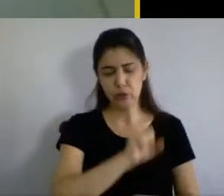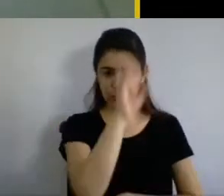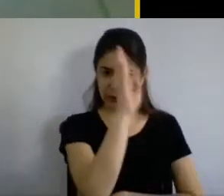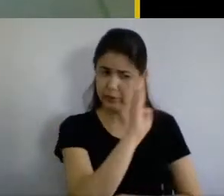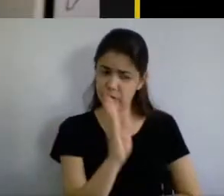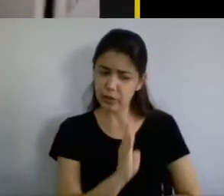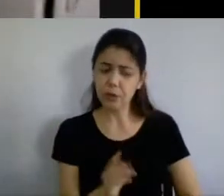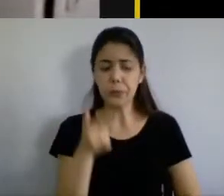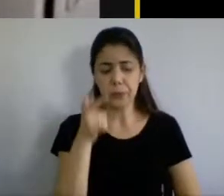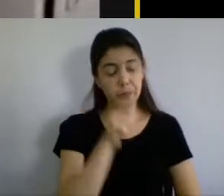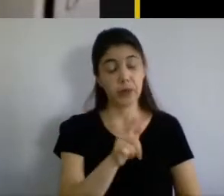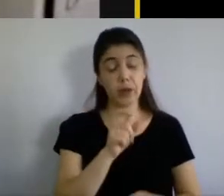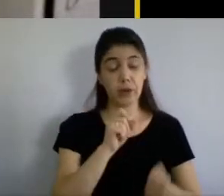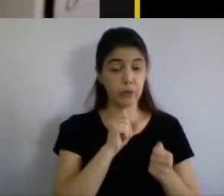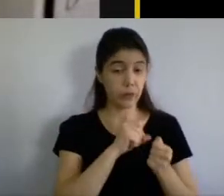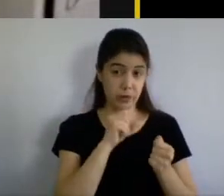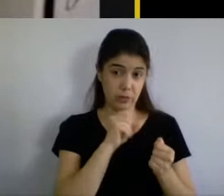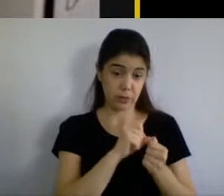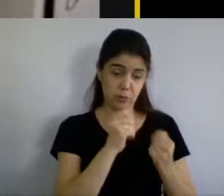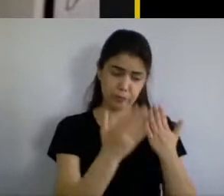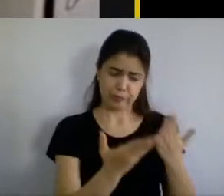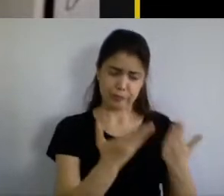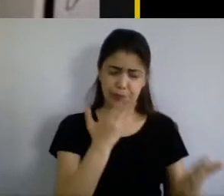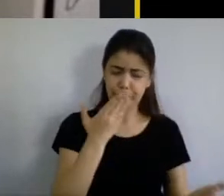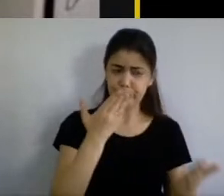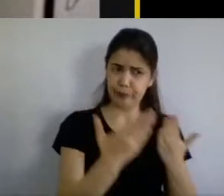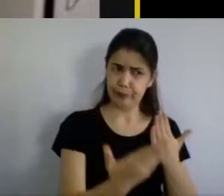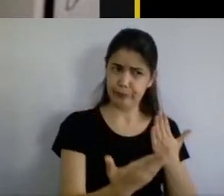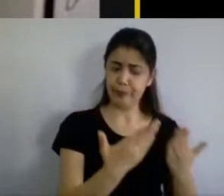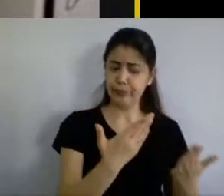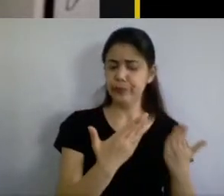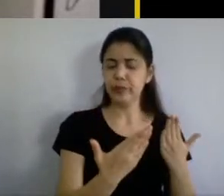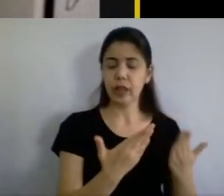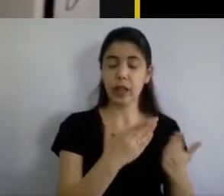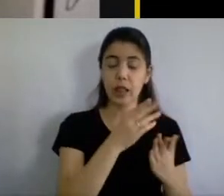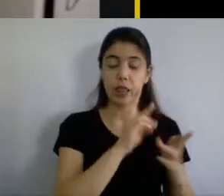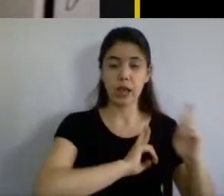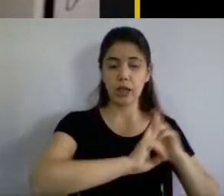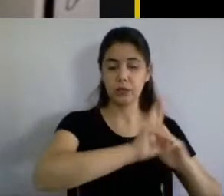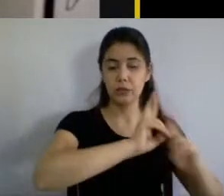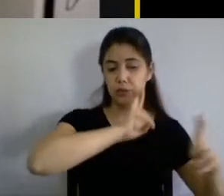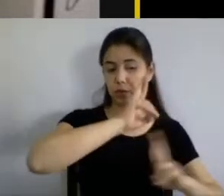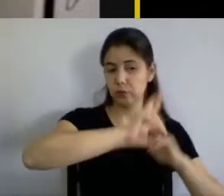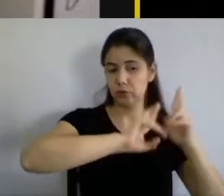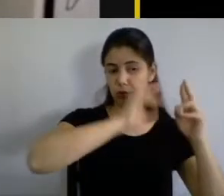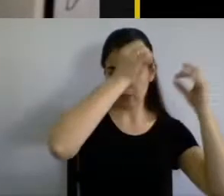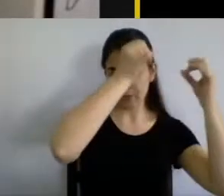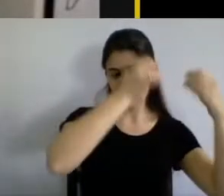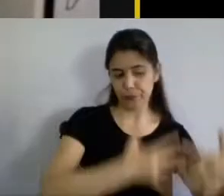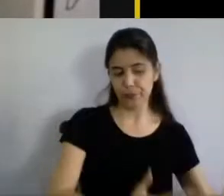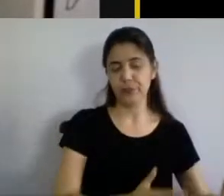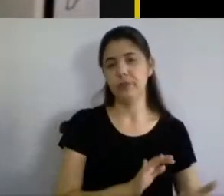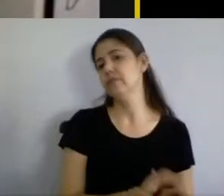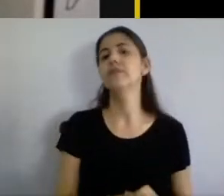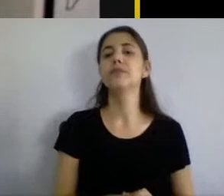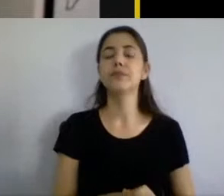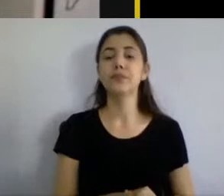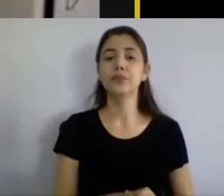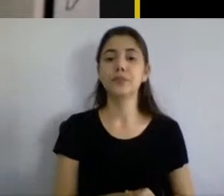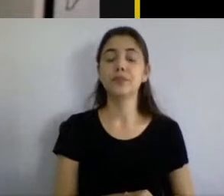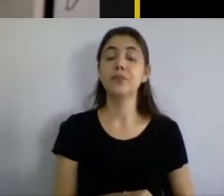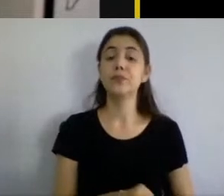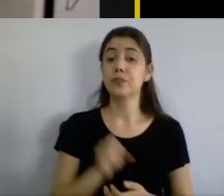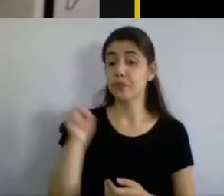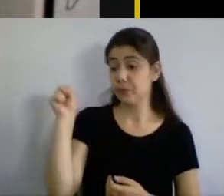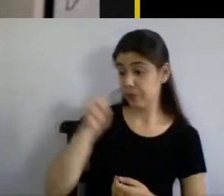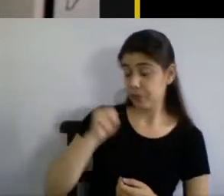O Assisalo, na verdade, ele fez o trabalho do pós-doutorado dele aqui na USP, e eu fui o supervisor,